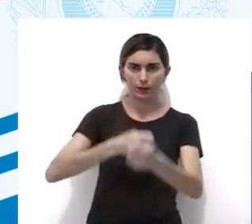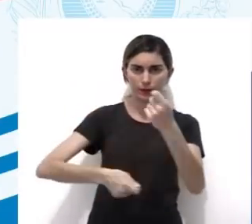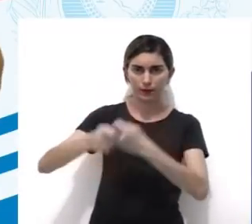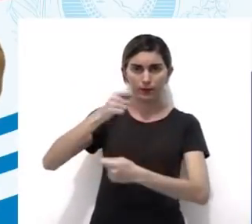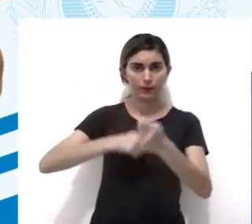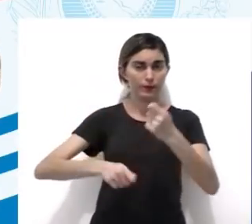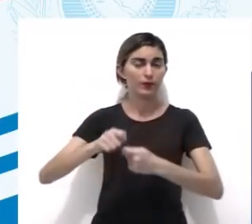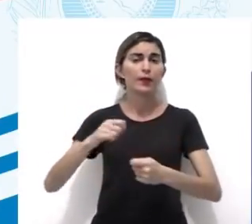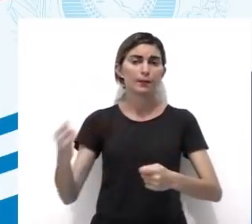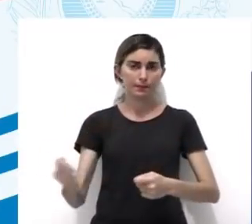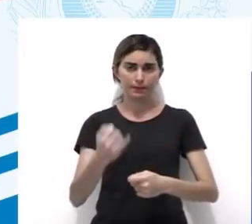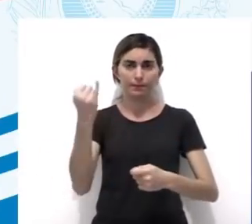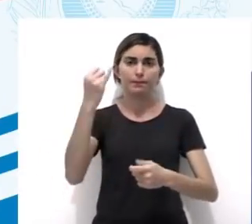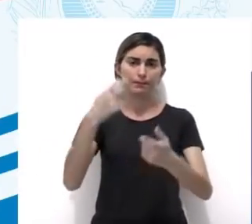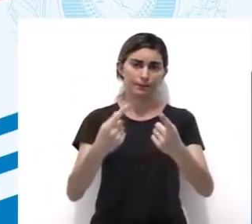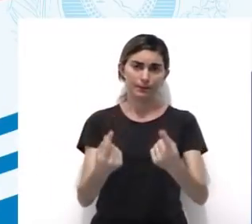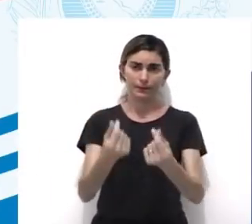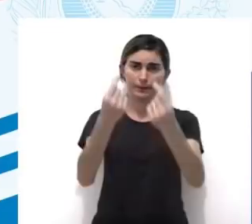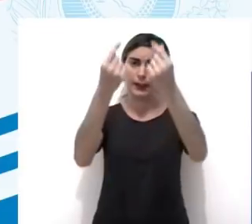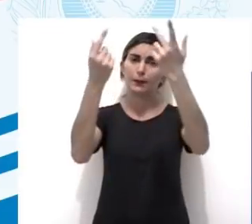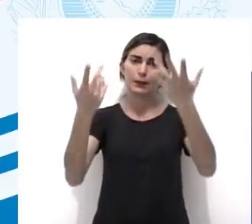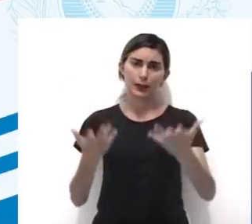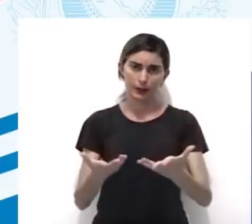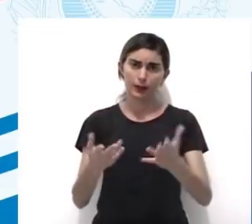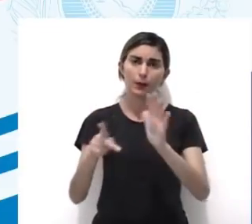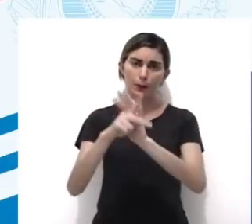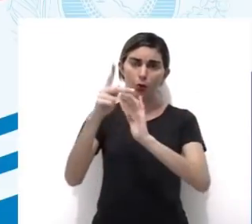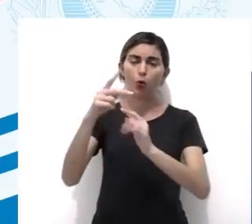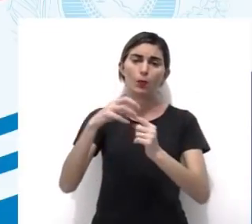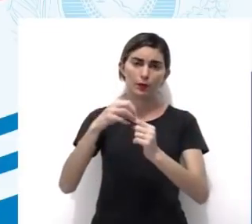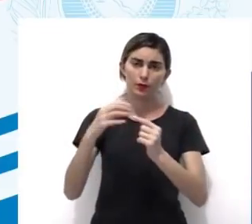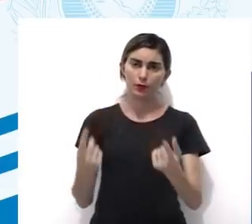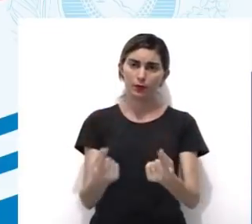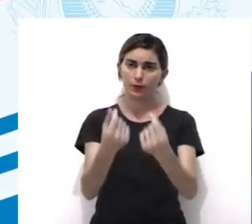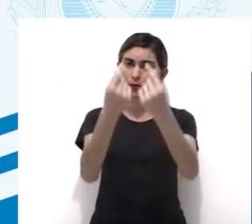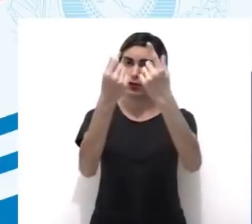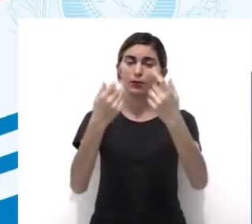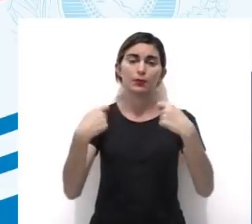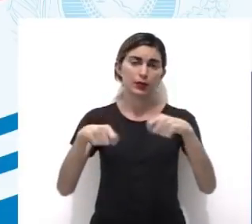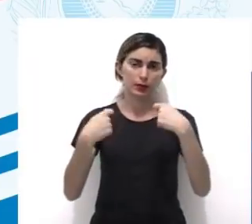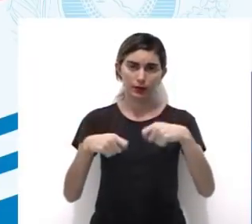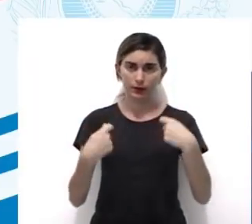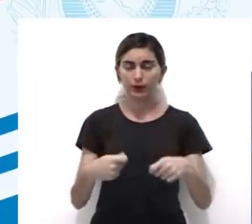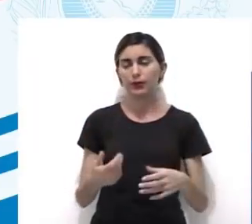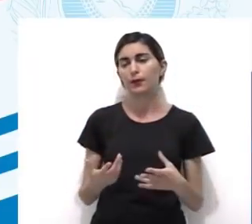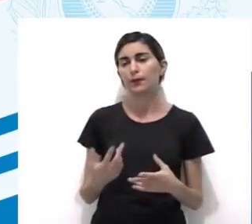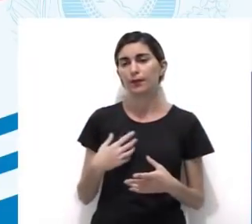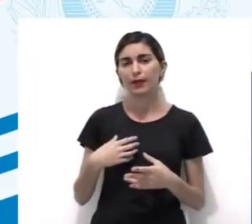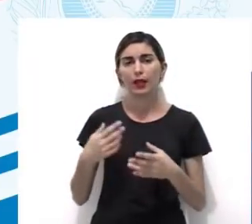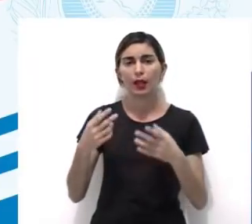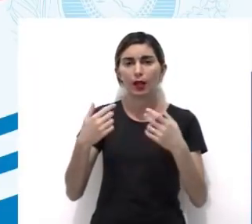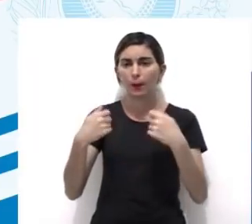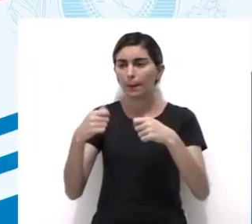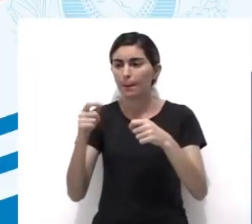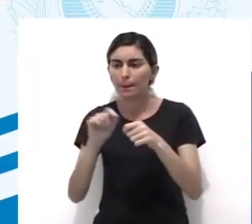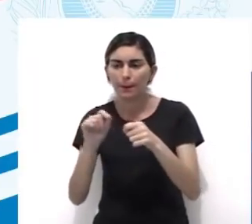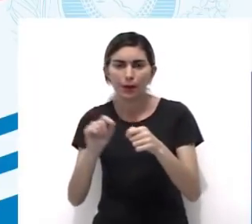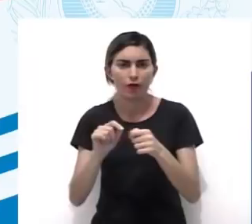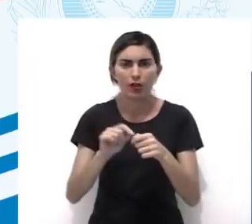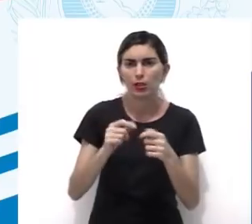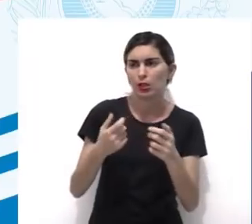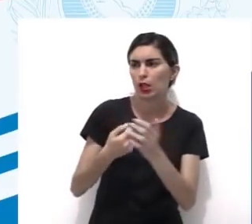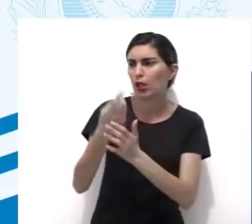expansão essencialmente capitalista, ou seja, o excedente de produção precisava ser escoado, né? Uma demanda por produção,